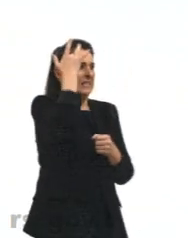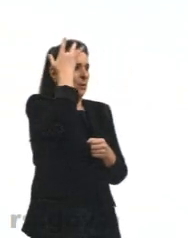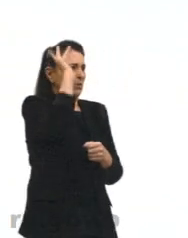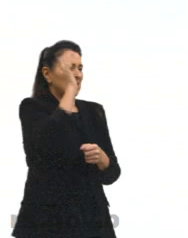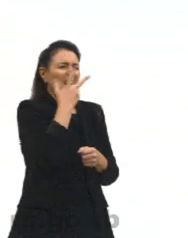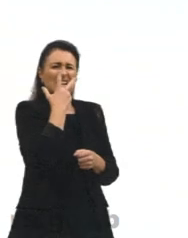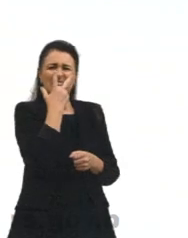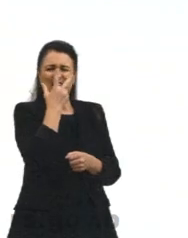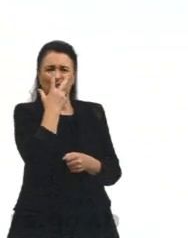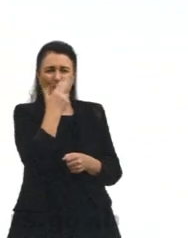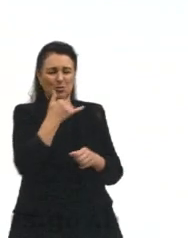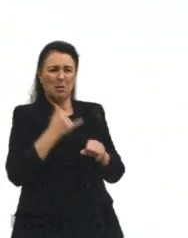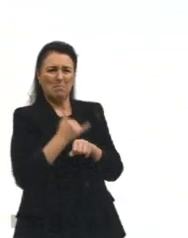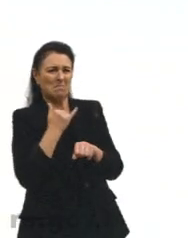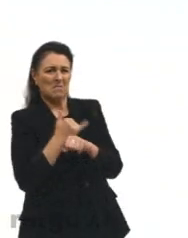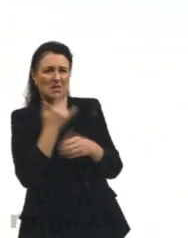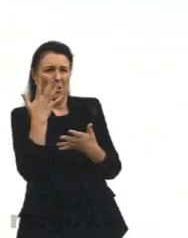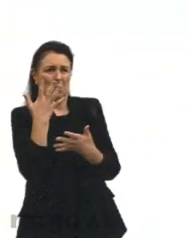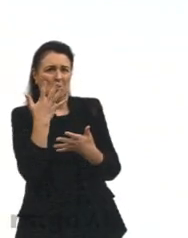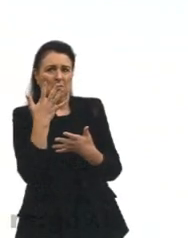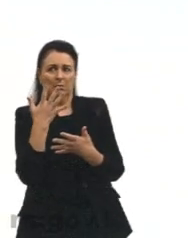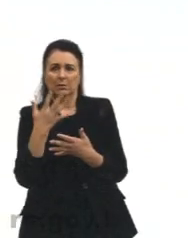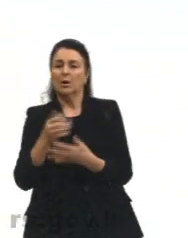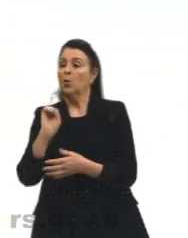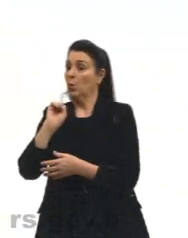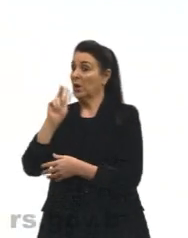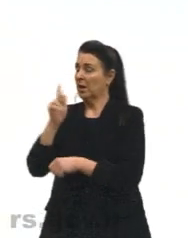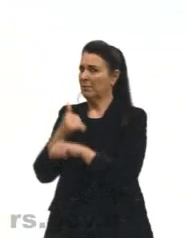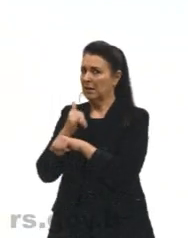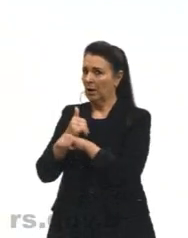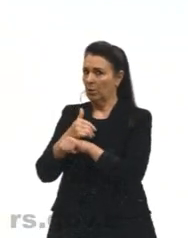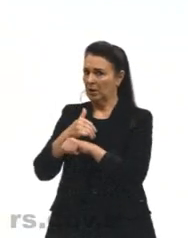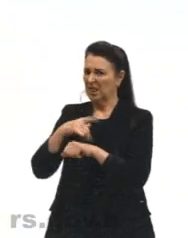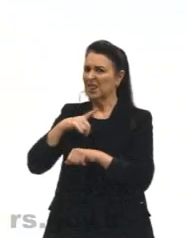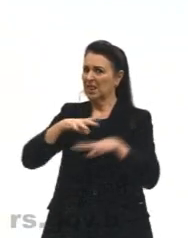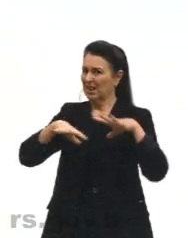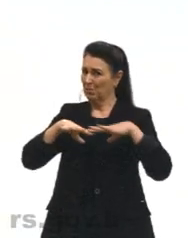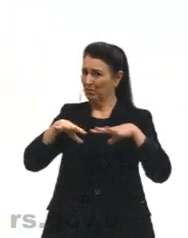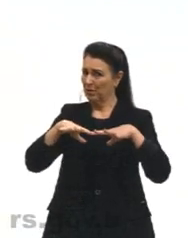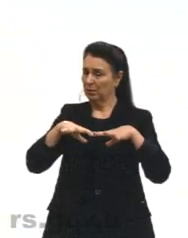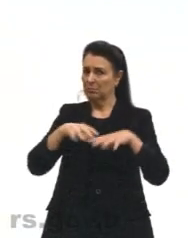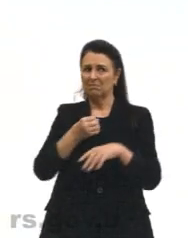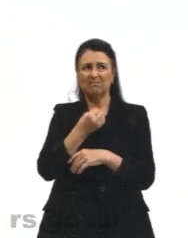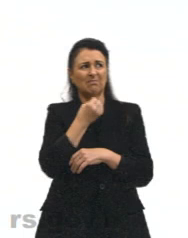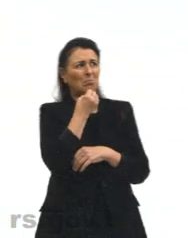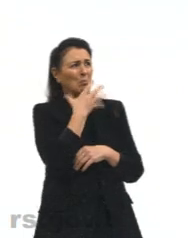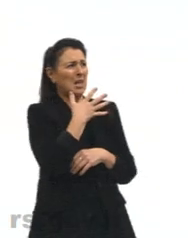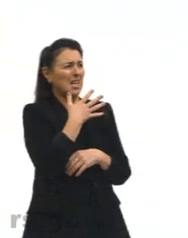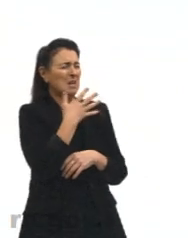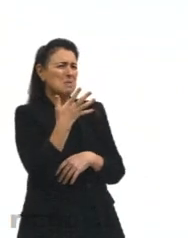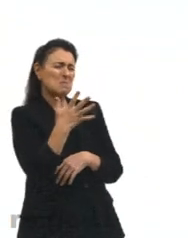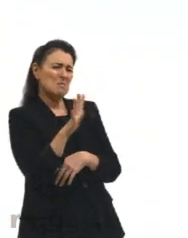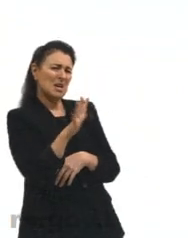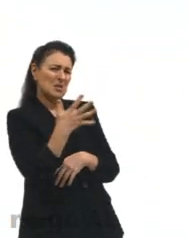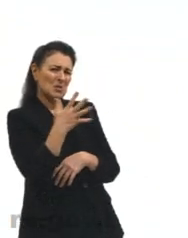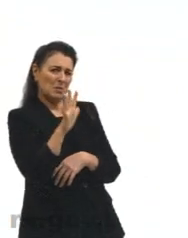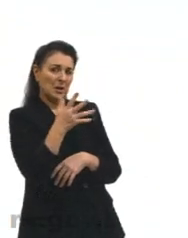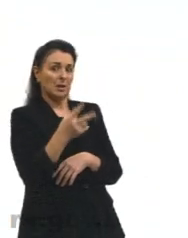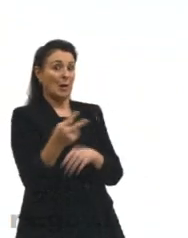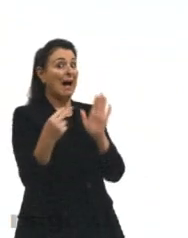metal muito bem de metal ela se move bem É mais ou menos assim